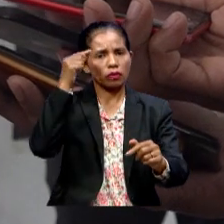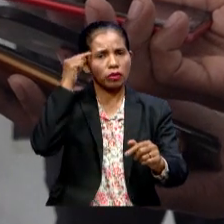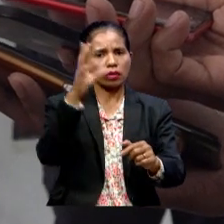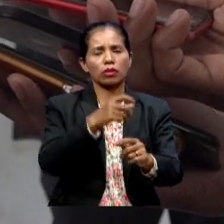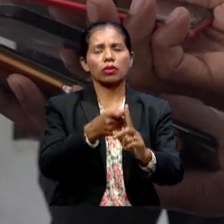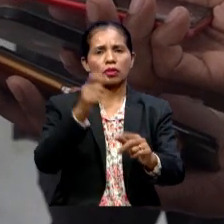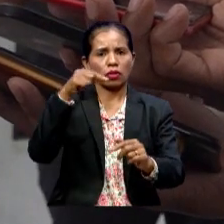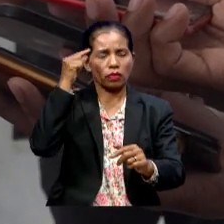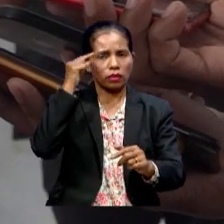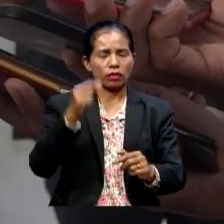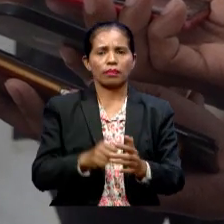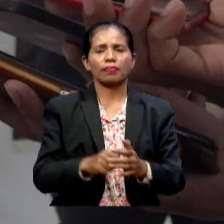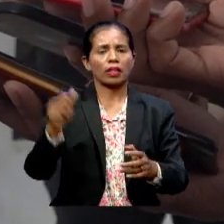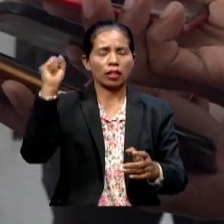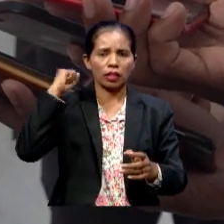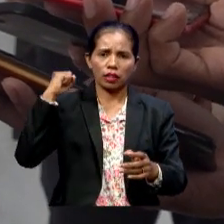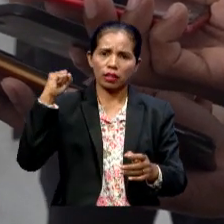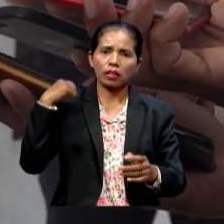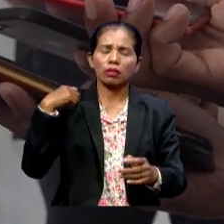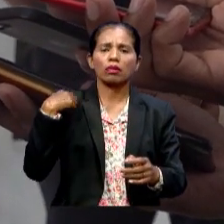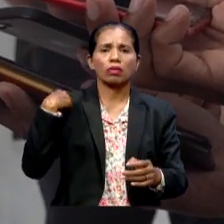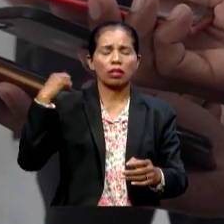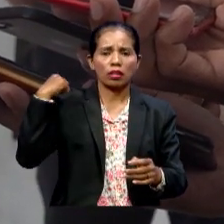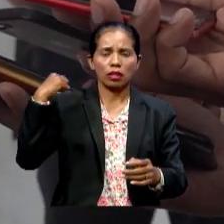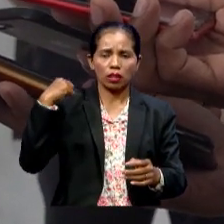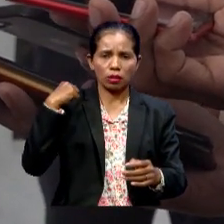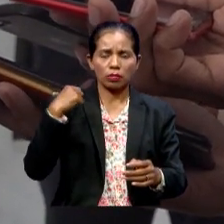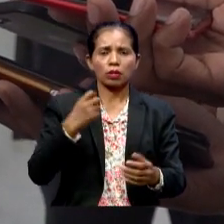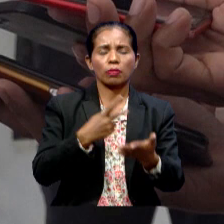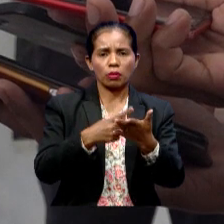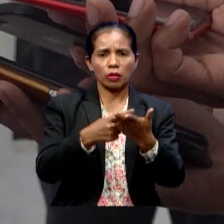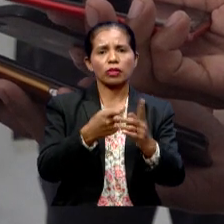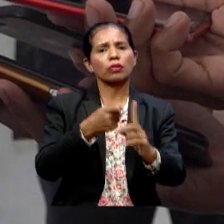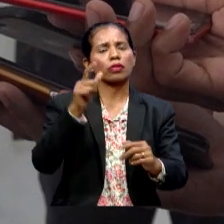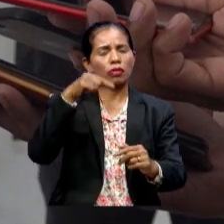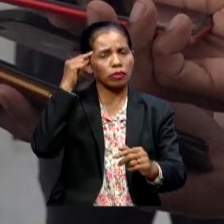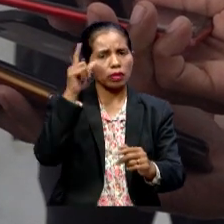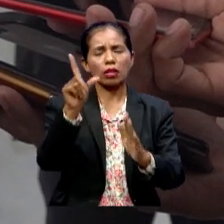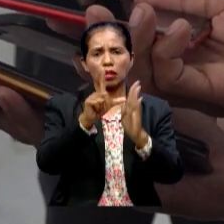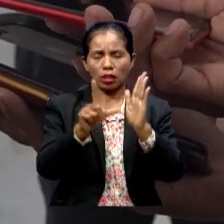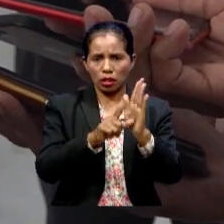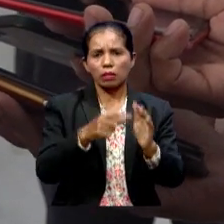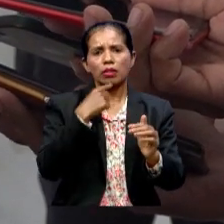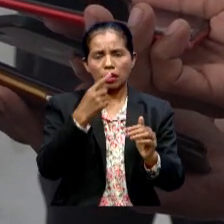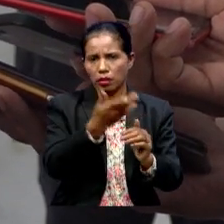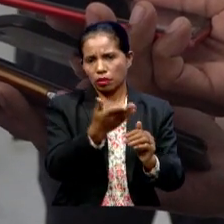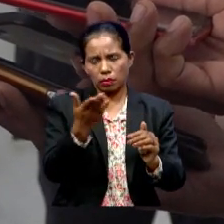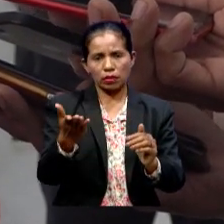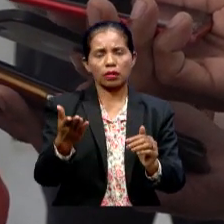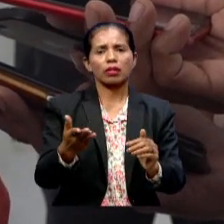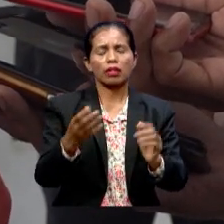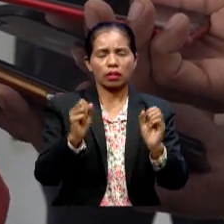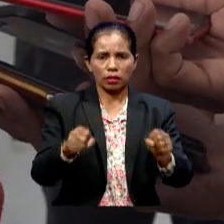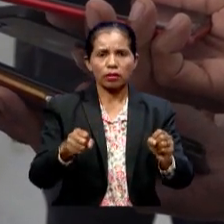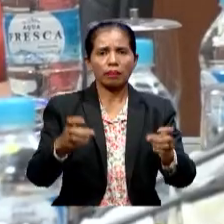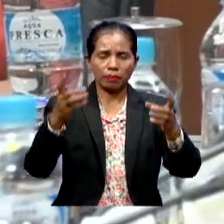tem mais governo. Candidato, mas sobre a proposta do governo. Lei até tu não é. E tá bom, sermos tem que até nem. Nosso parlamento uma